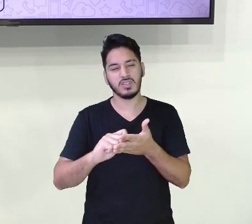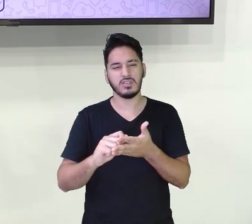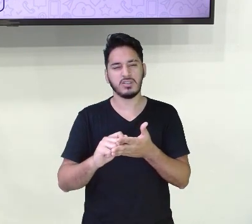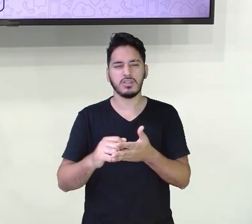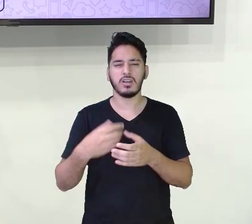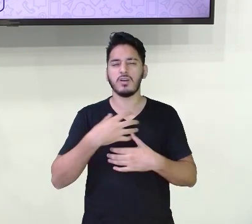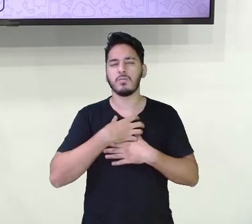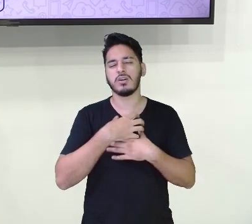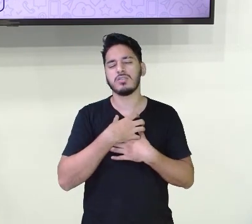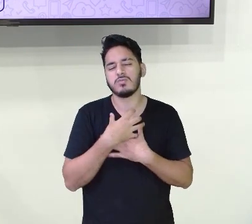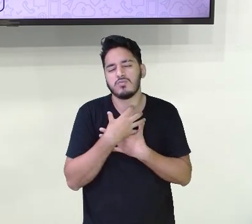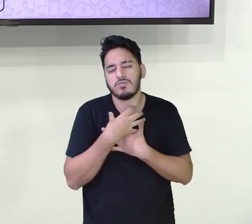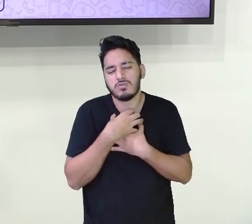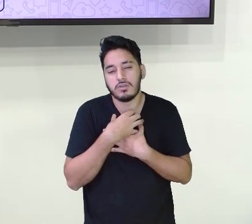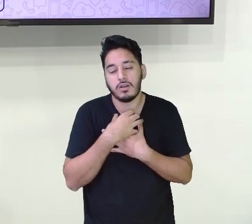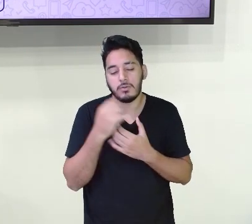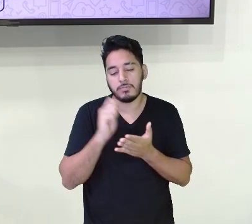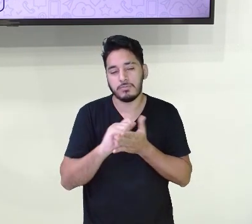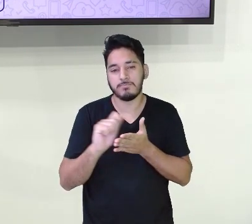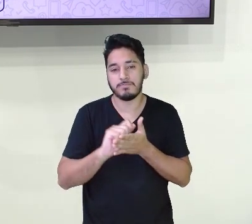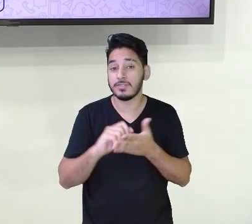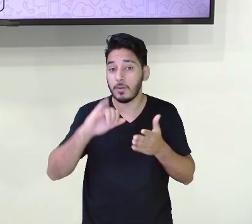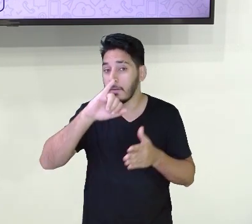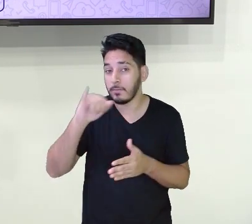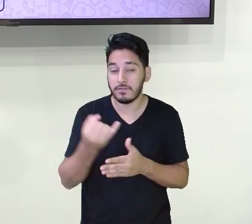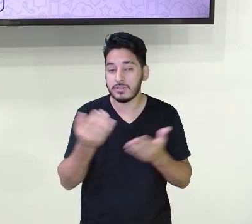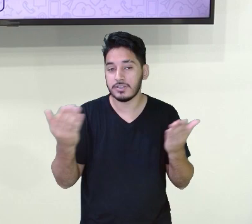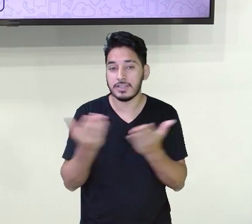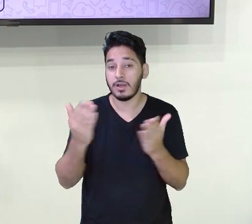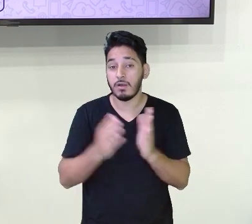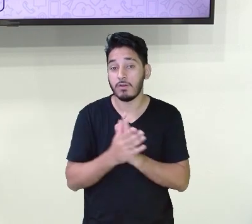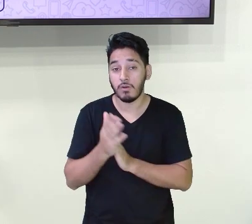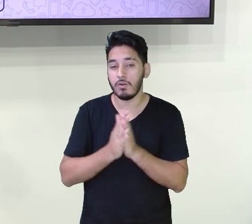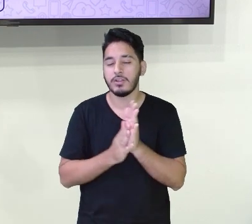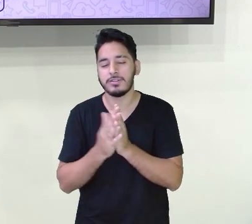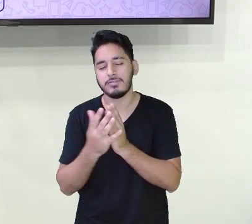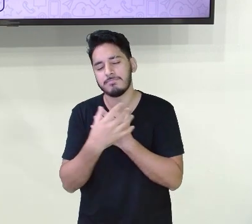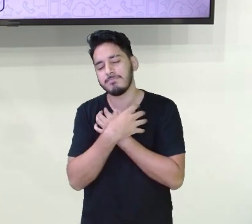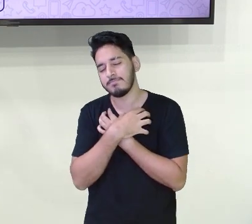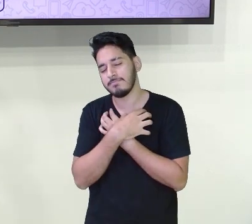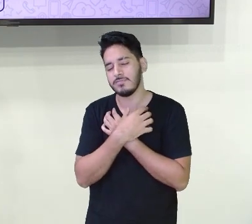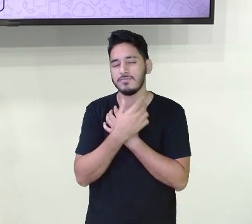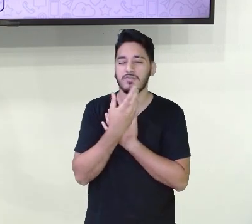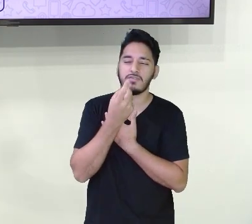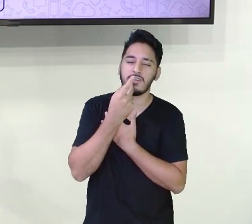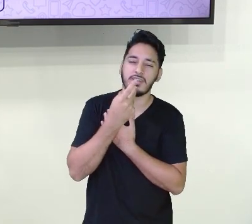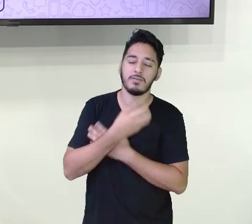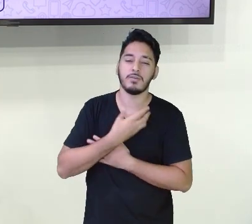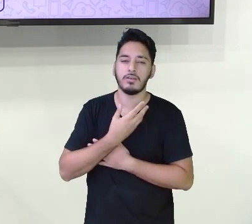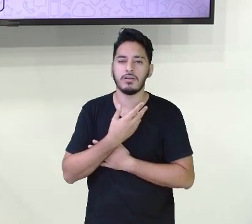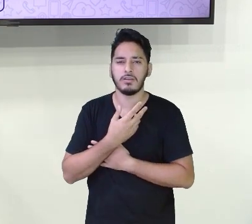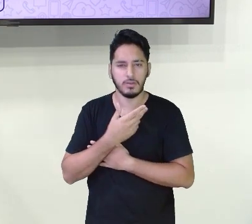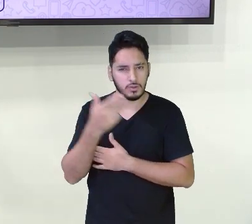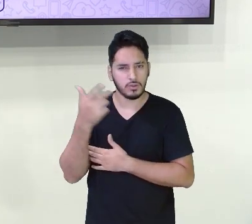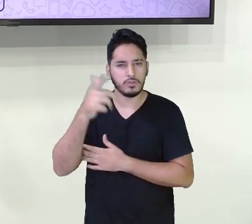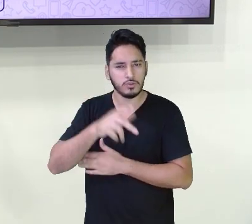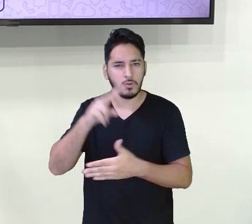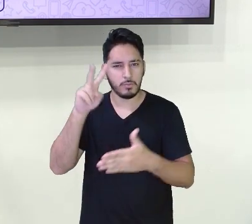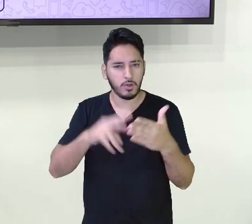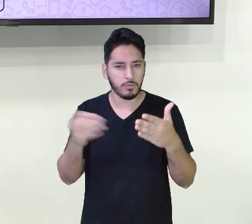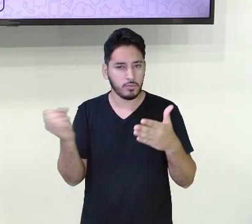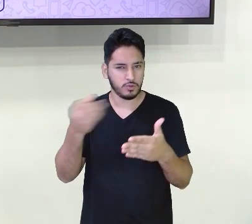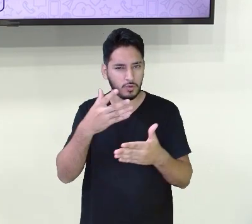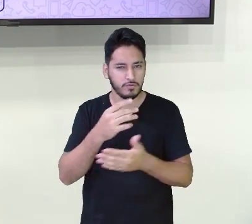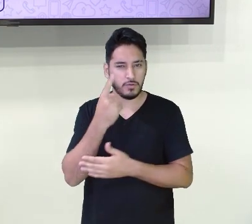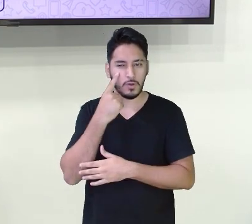mais sensível, né? Então, aproveitando esse momento aí de sensibilidade, a gente falar em poema, vamos ler outro poema? Vamos acompanhar